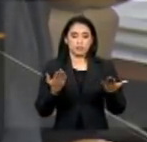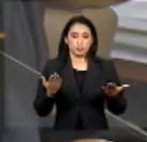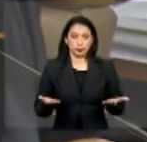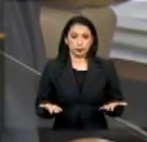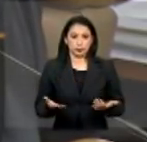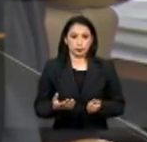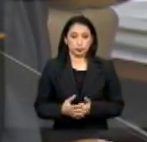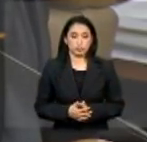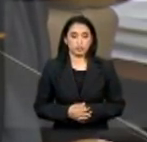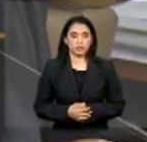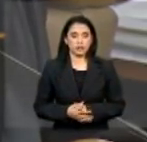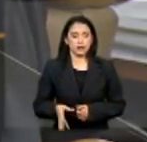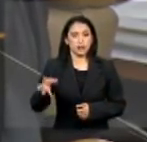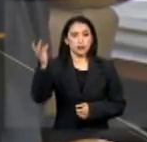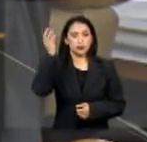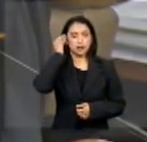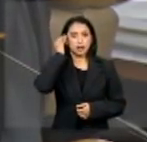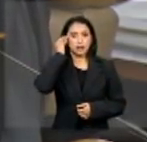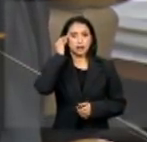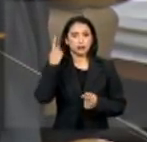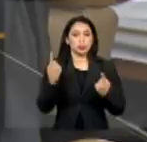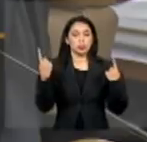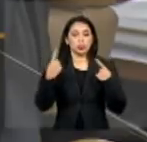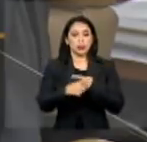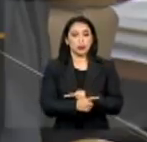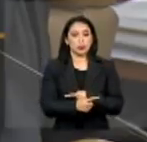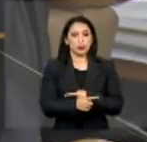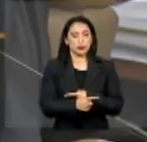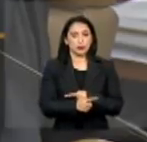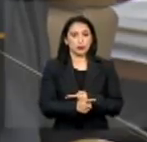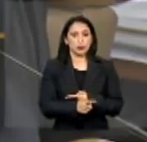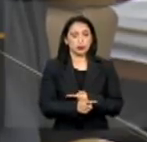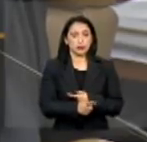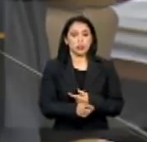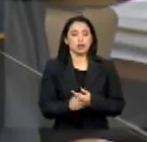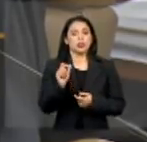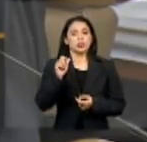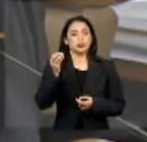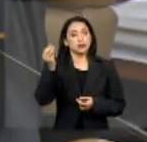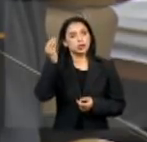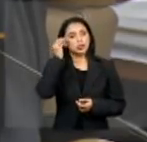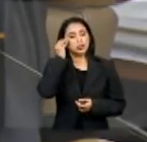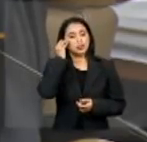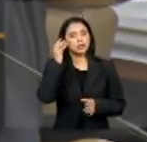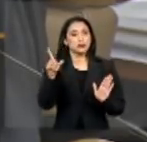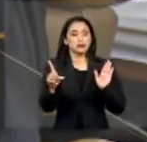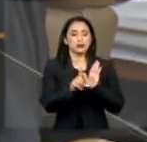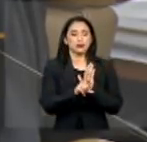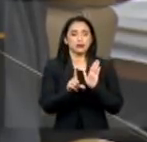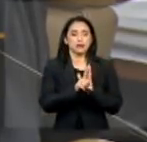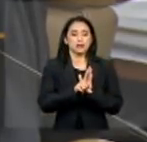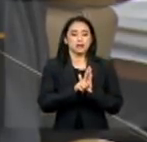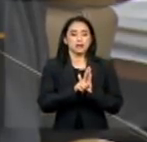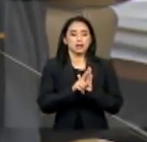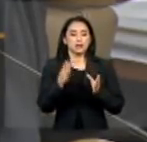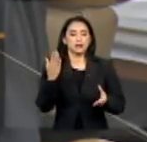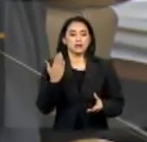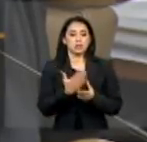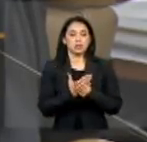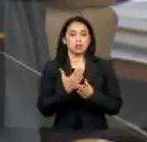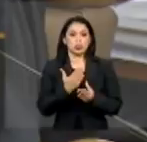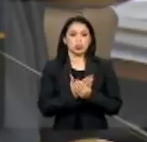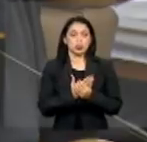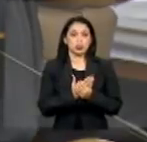compreensão ao contrário na medida em que a legislação processual penal e não admite